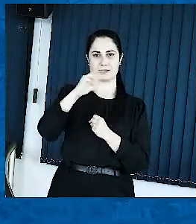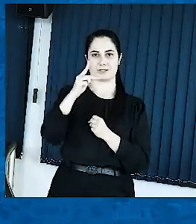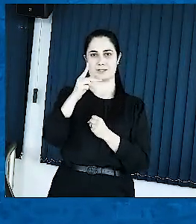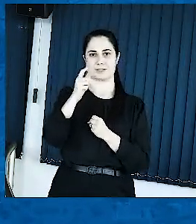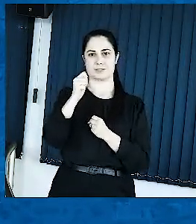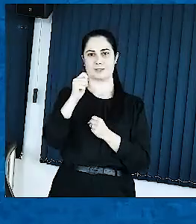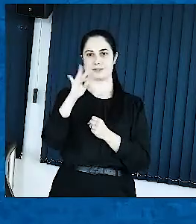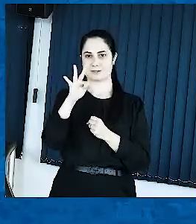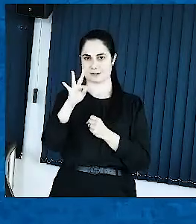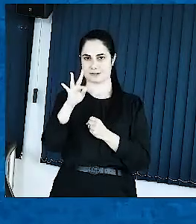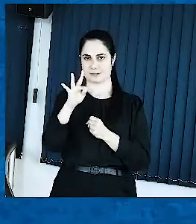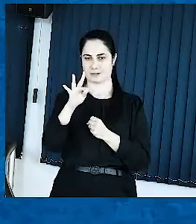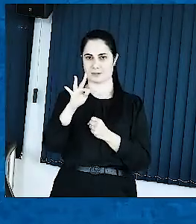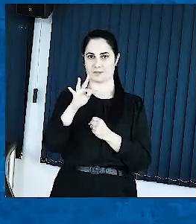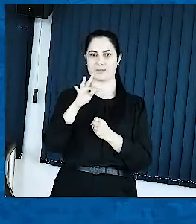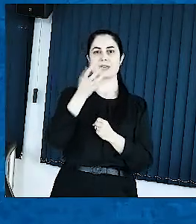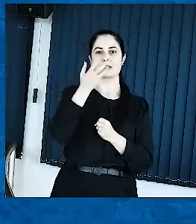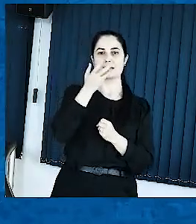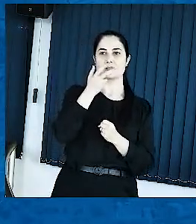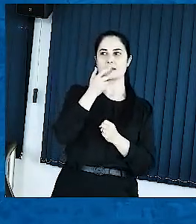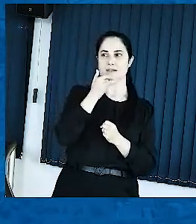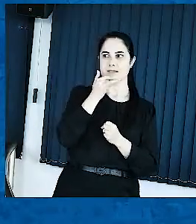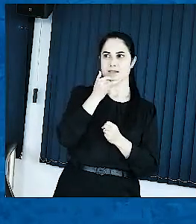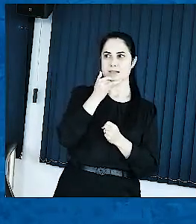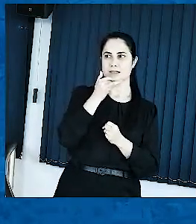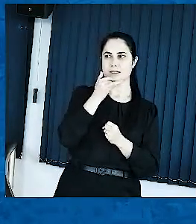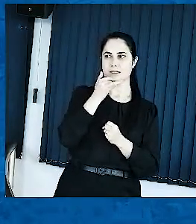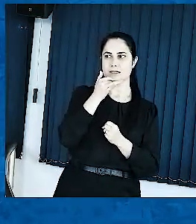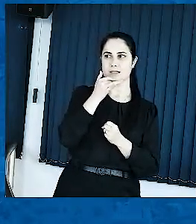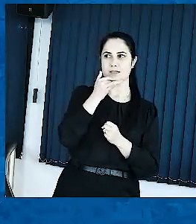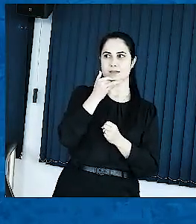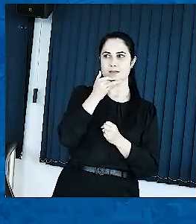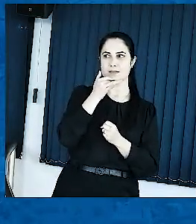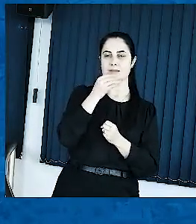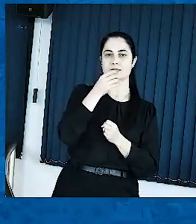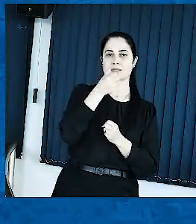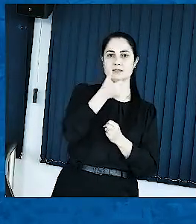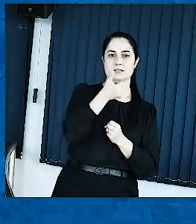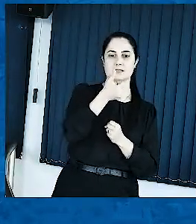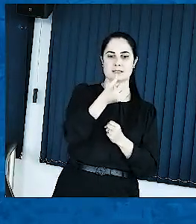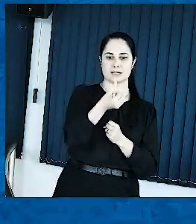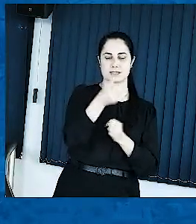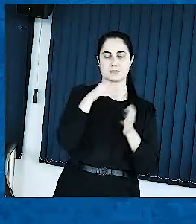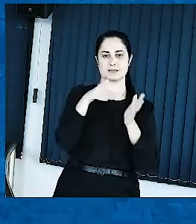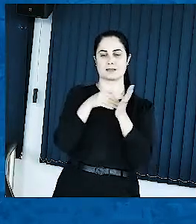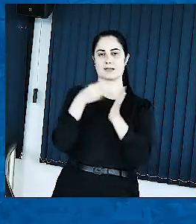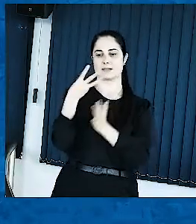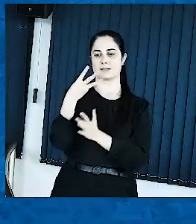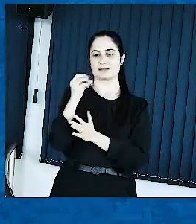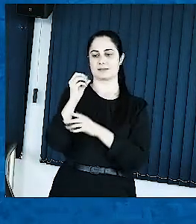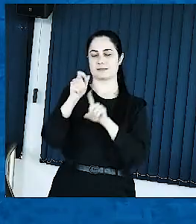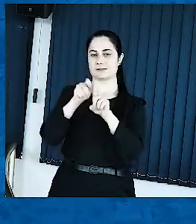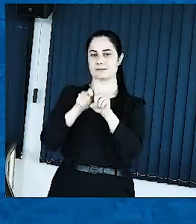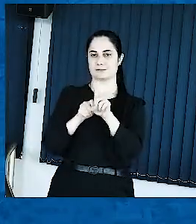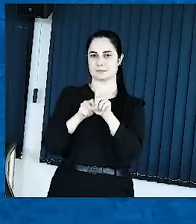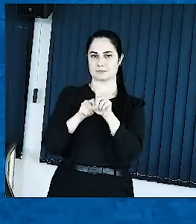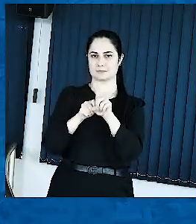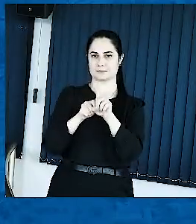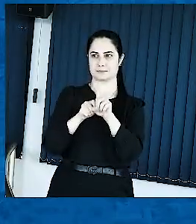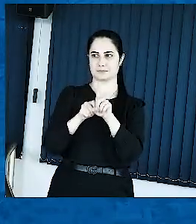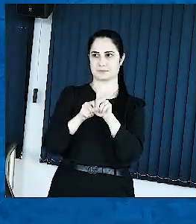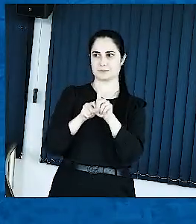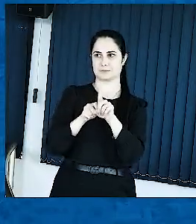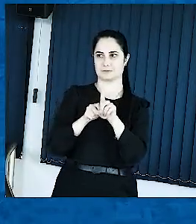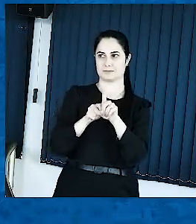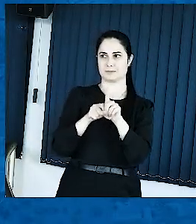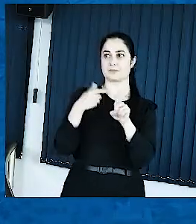para crianças de 13 a 16 a 30 meses. Onde